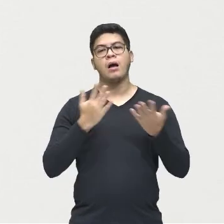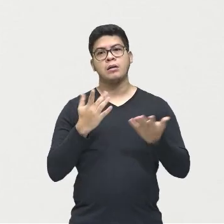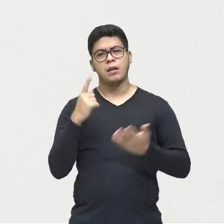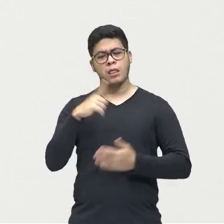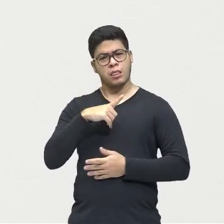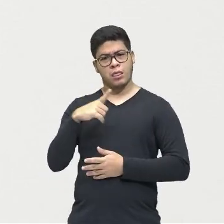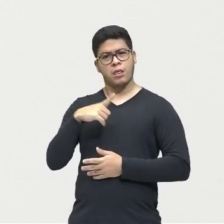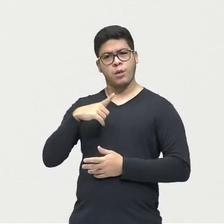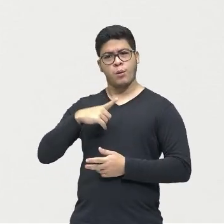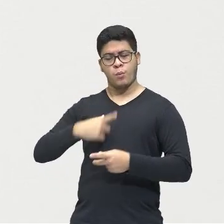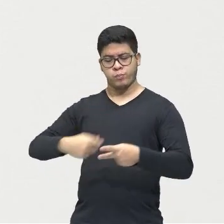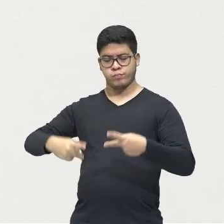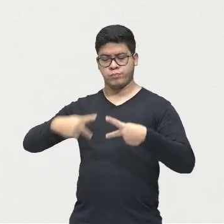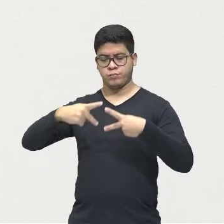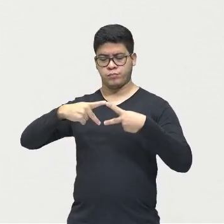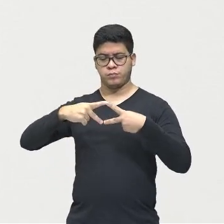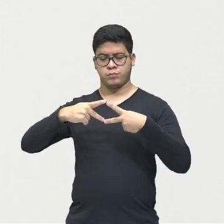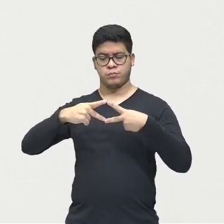losango